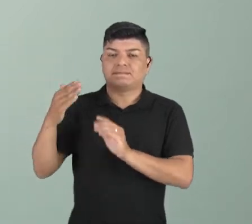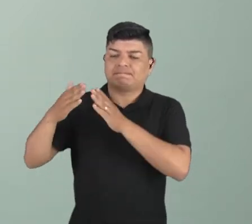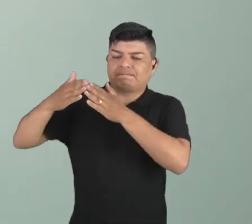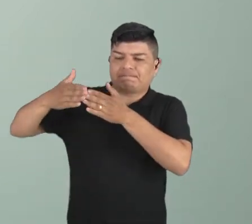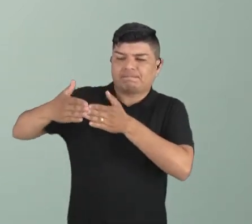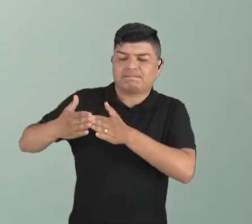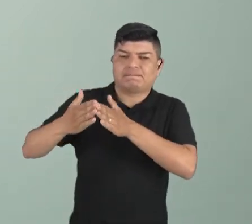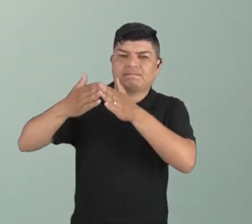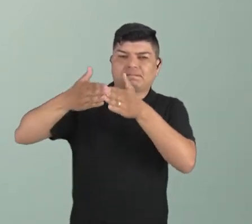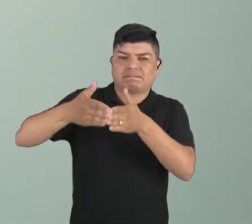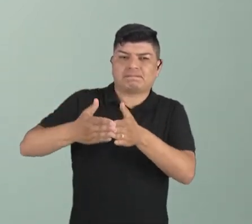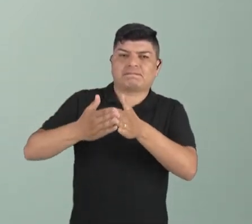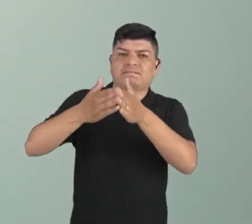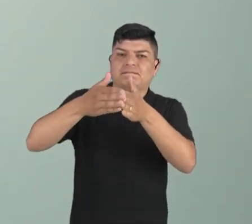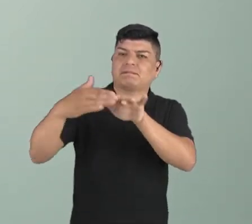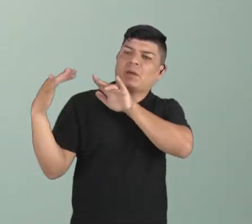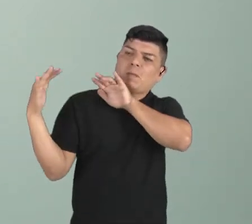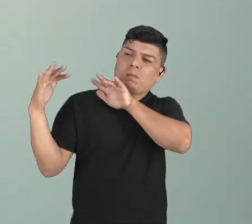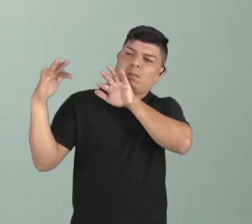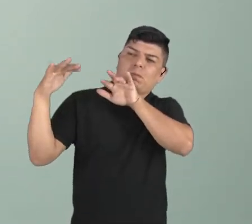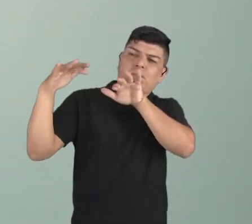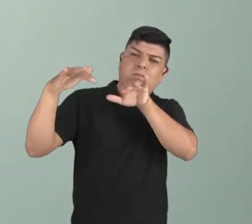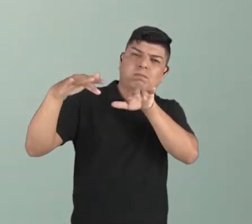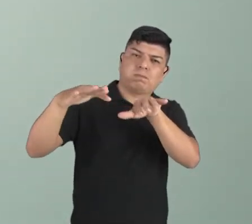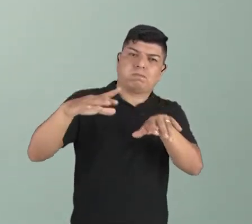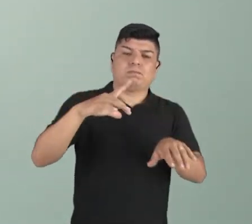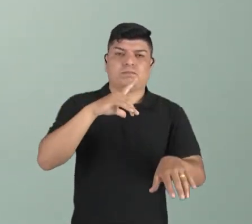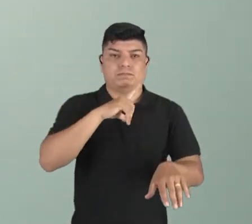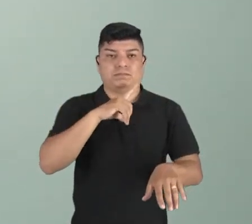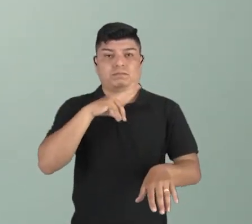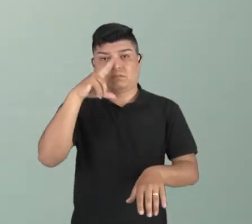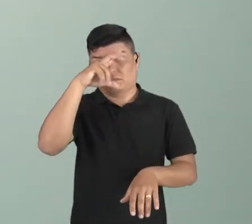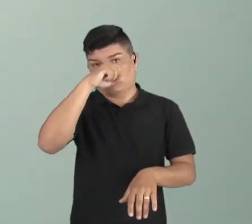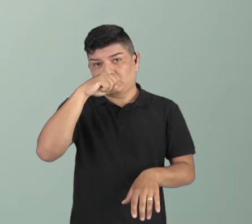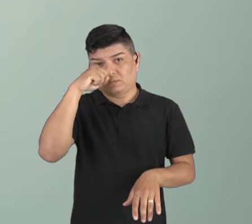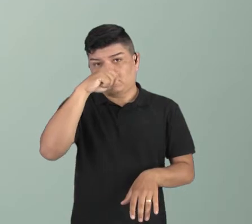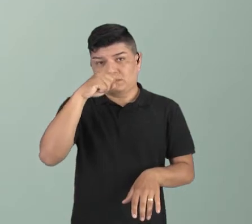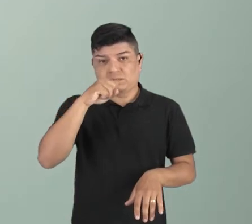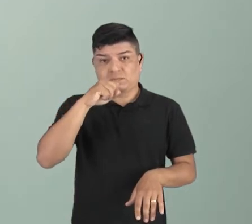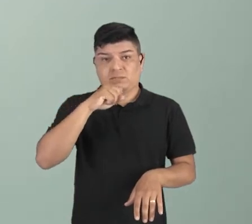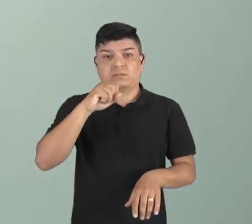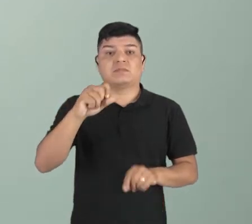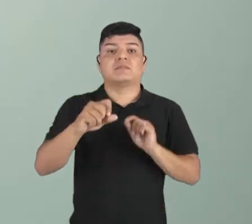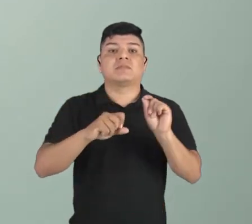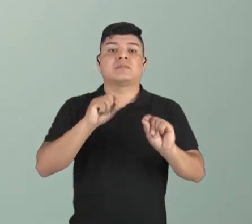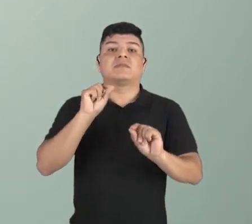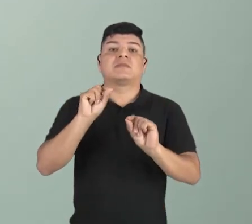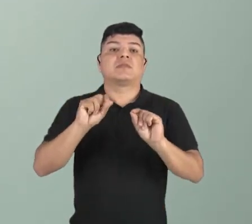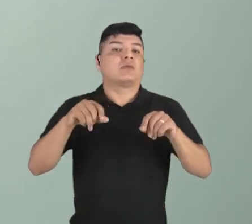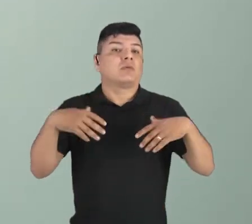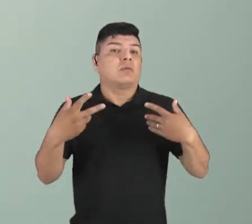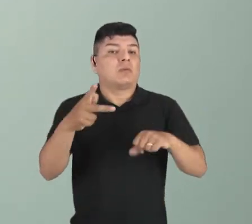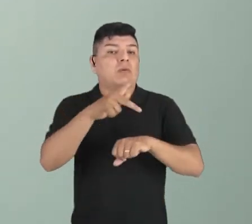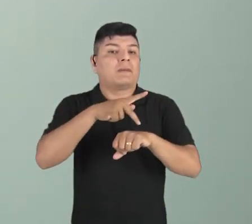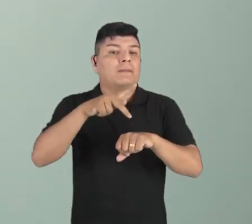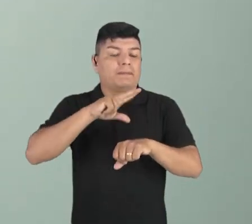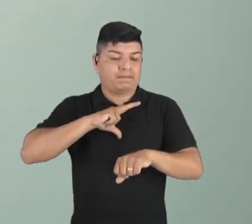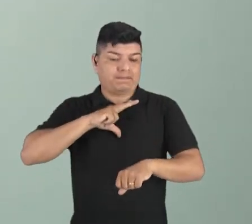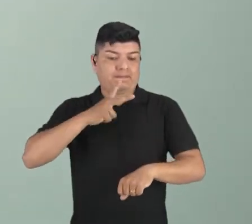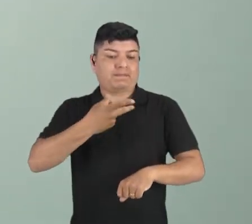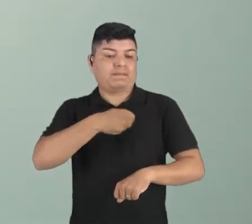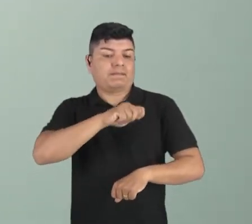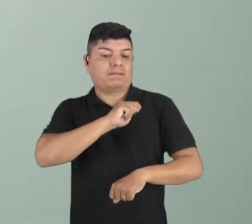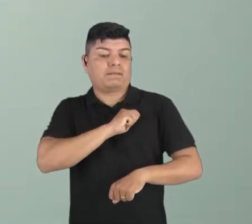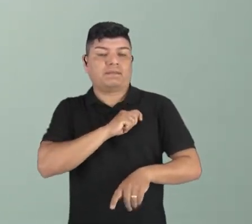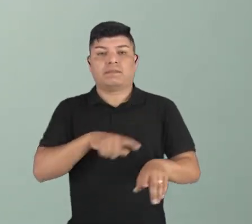grandes navegações, existiam potências da época, que eram Portugal e Espanha. Apesar de os